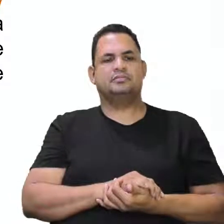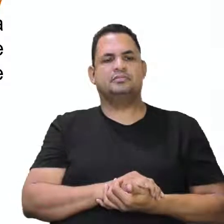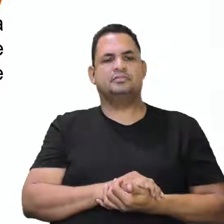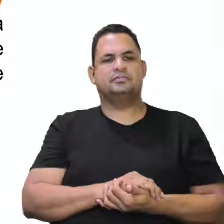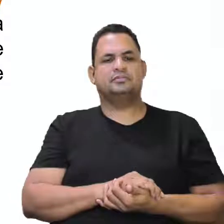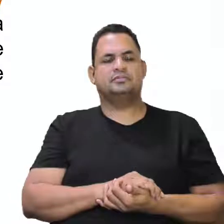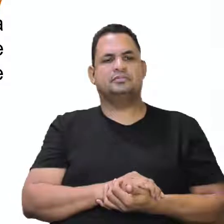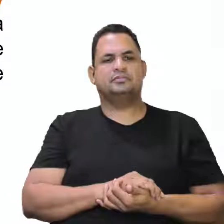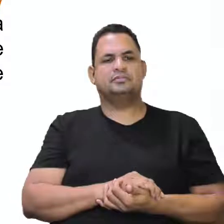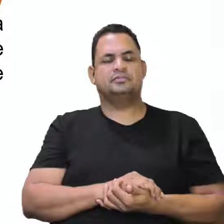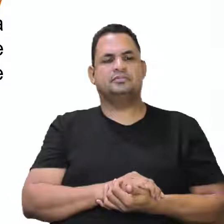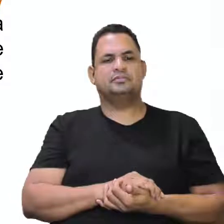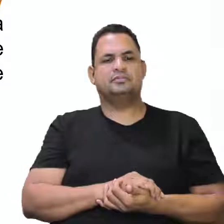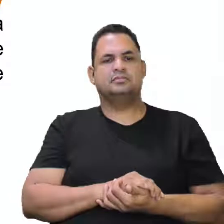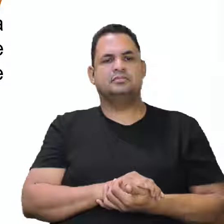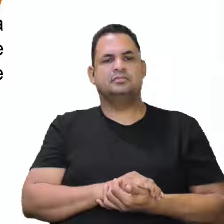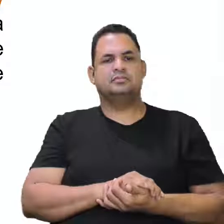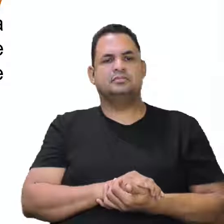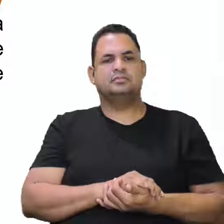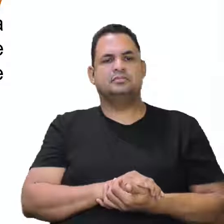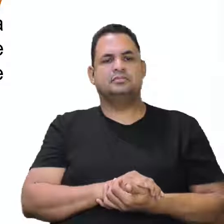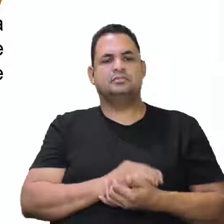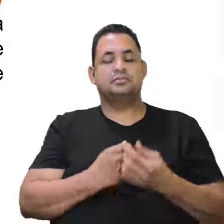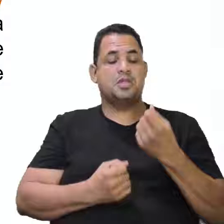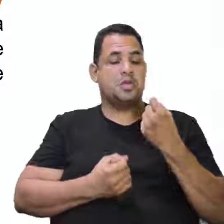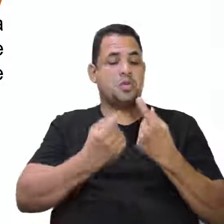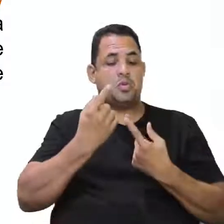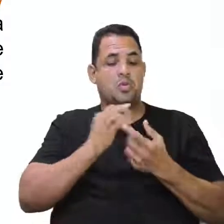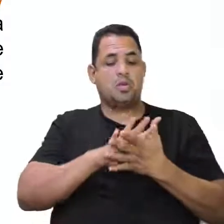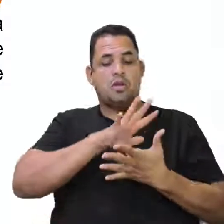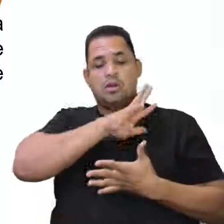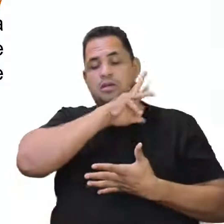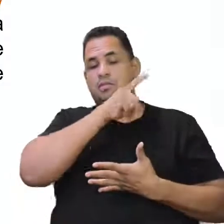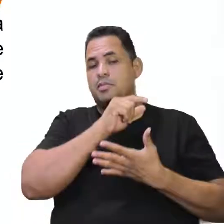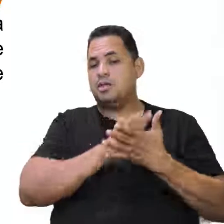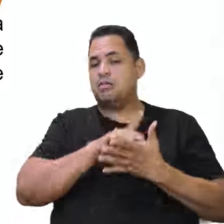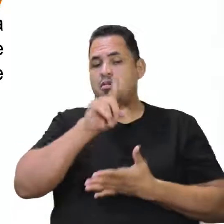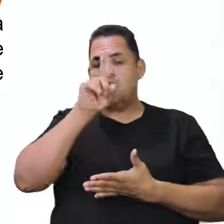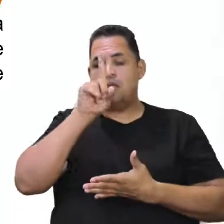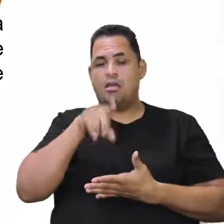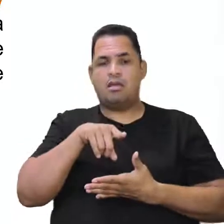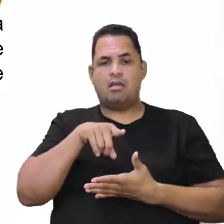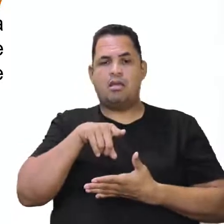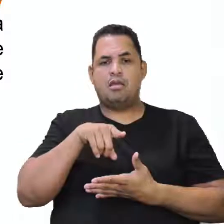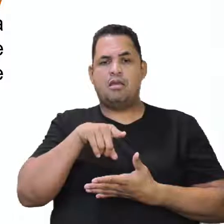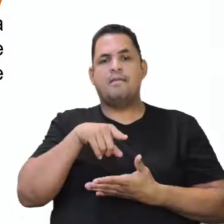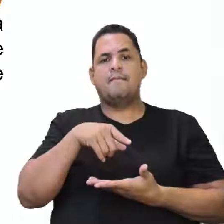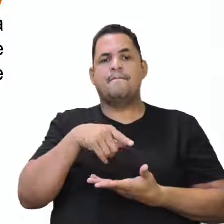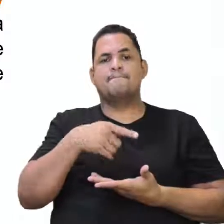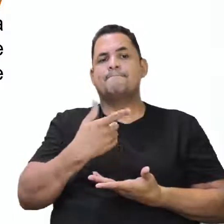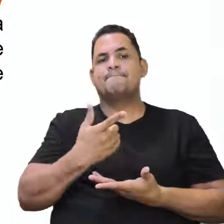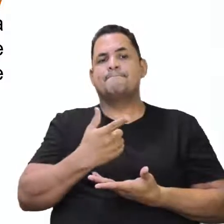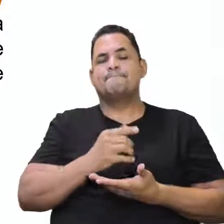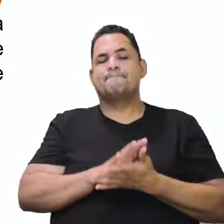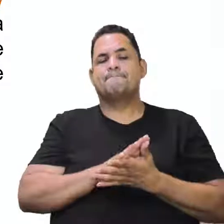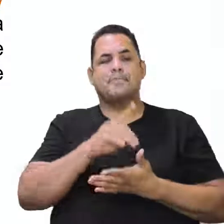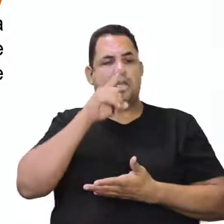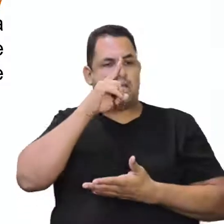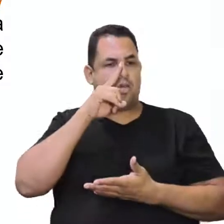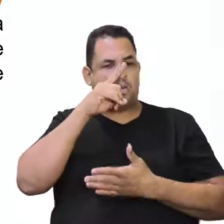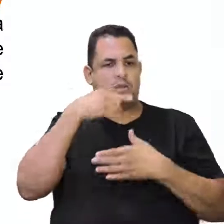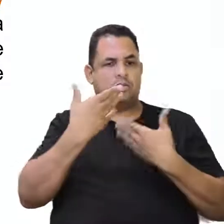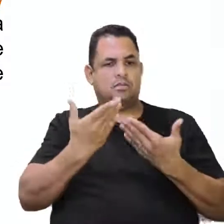danger. No animal is danger. Nenhum animal é perigoso. The only problem is that if